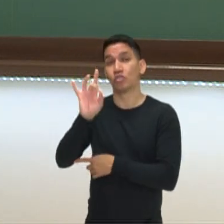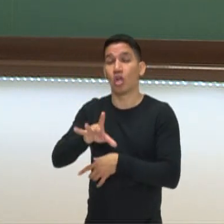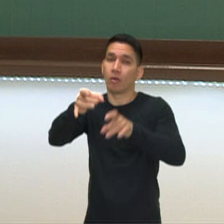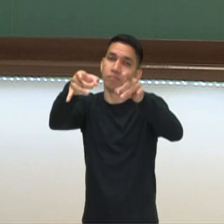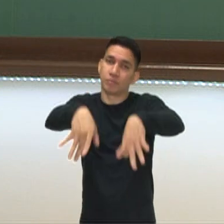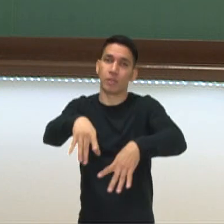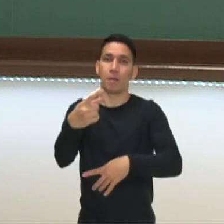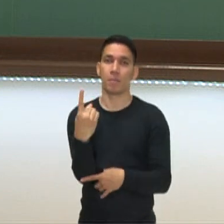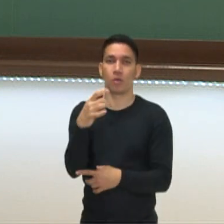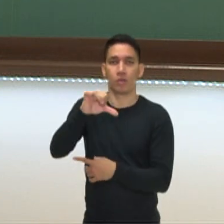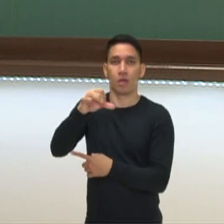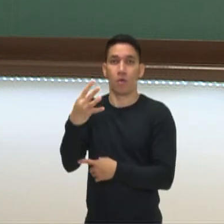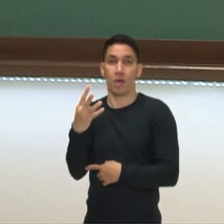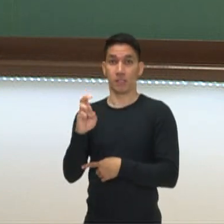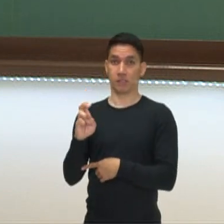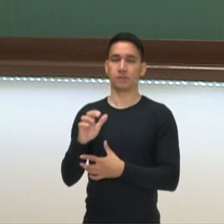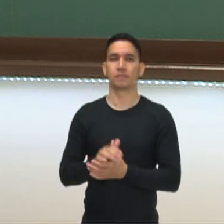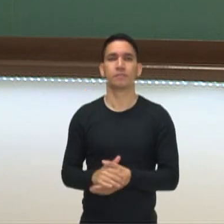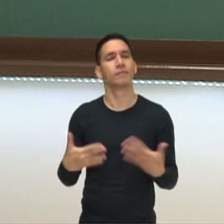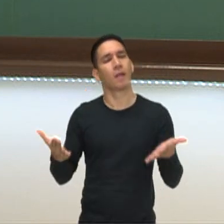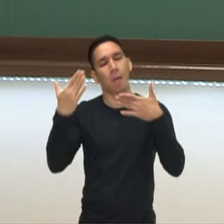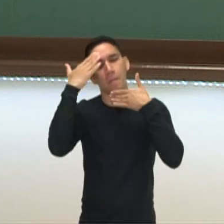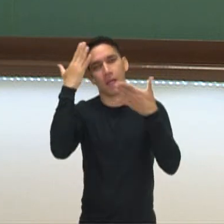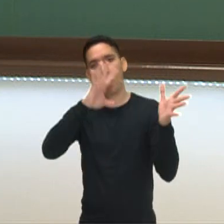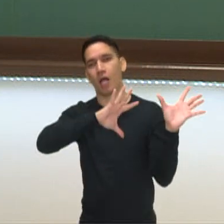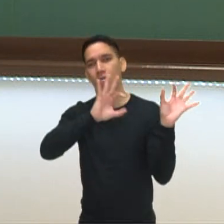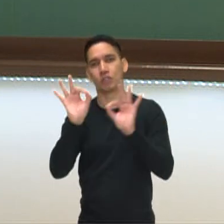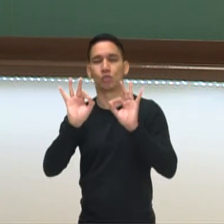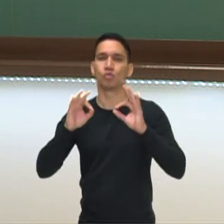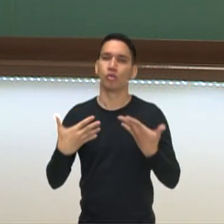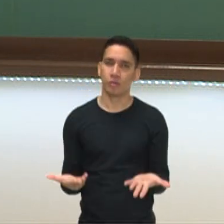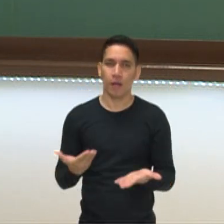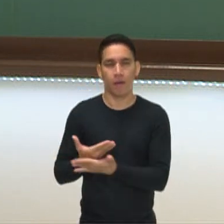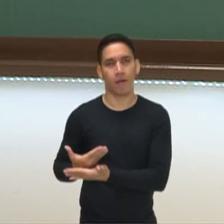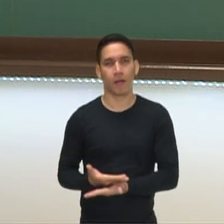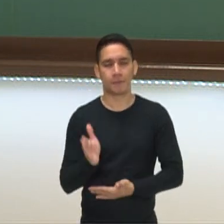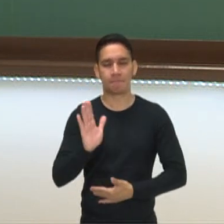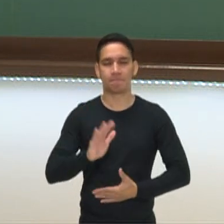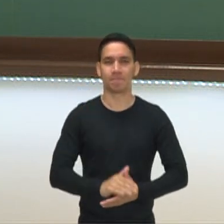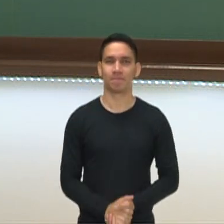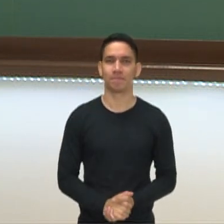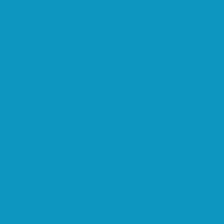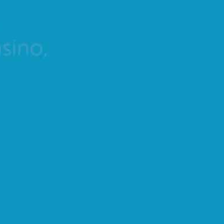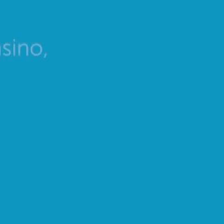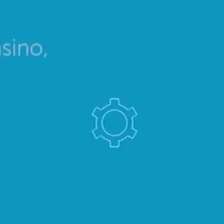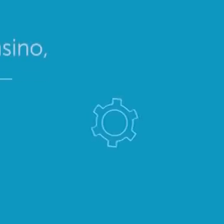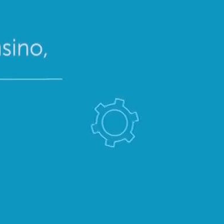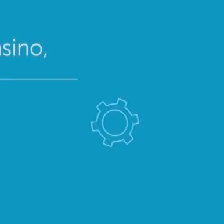1945. Então, obrigado a todos por assistirem essa aula. Até a próxima!